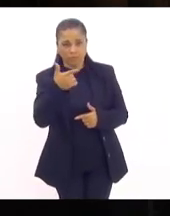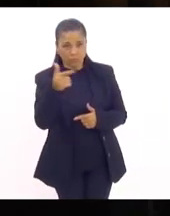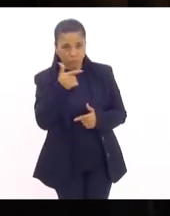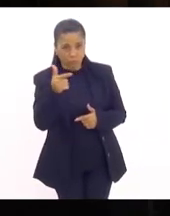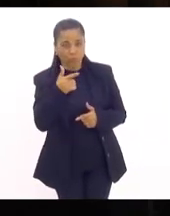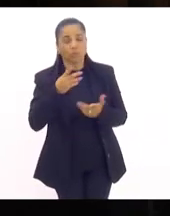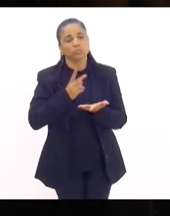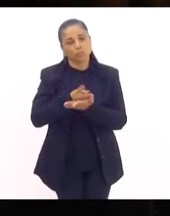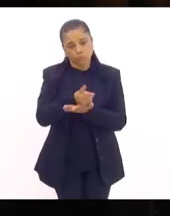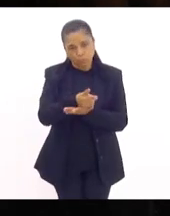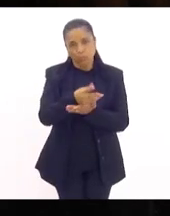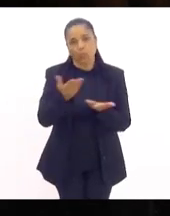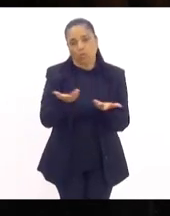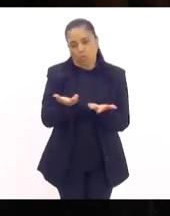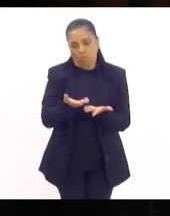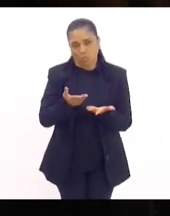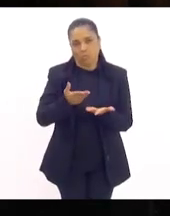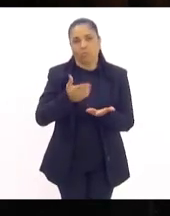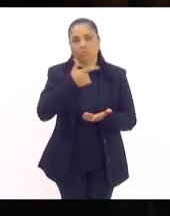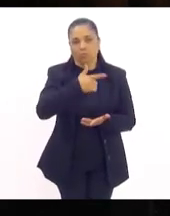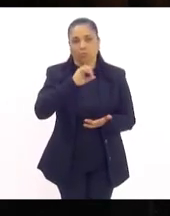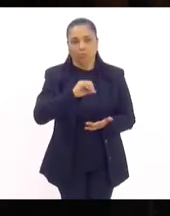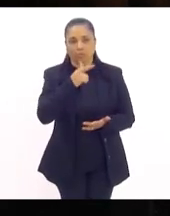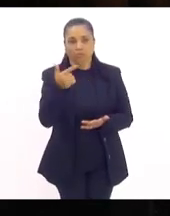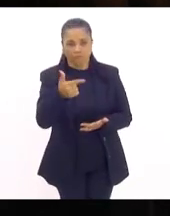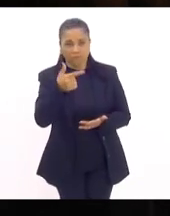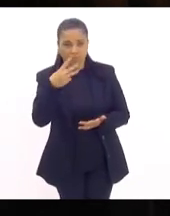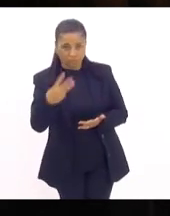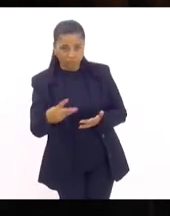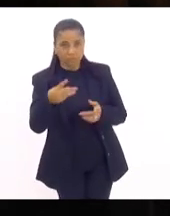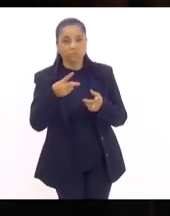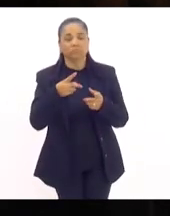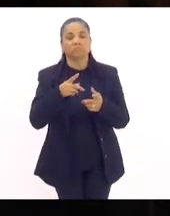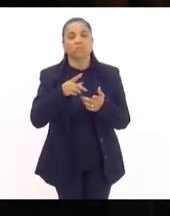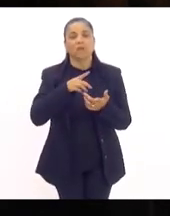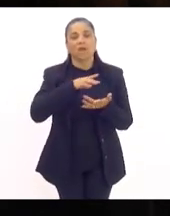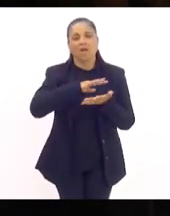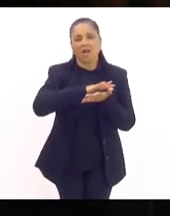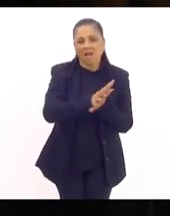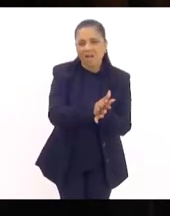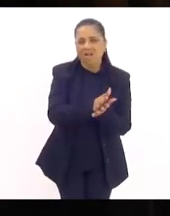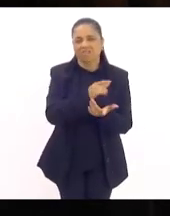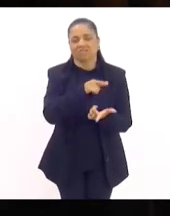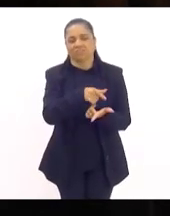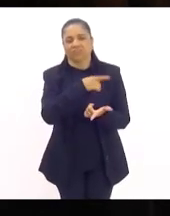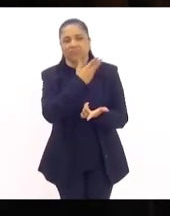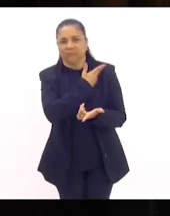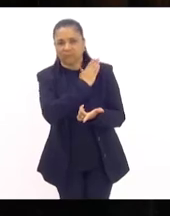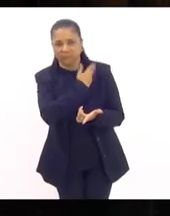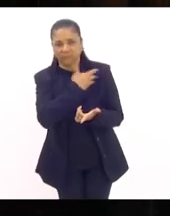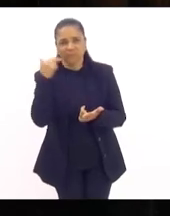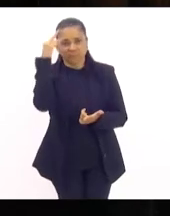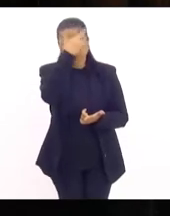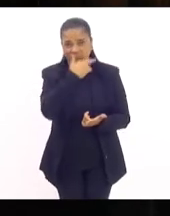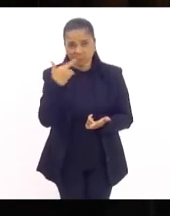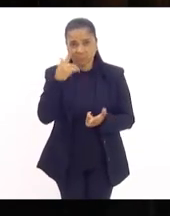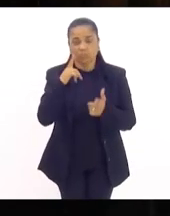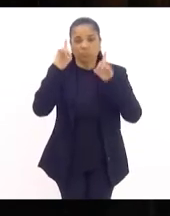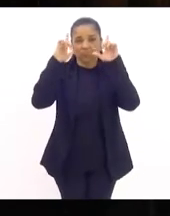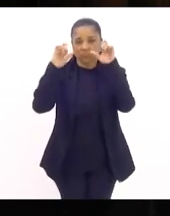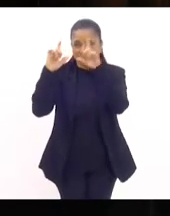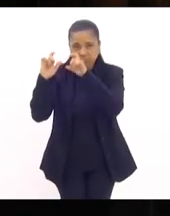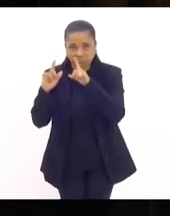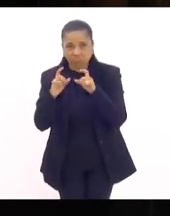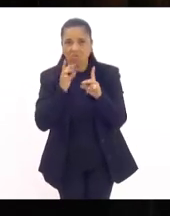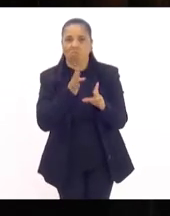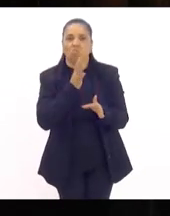continua acompanhando essa lógica racista que existe nesses reconhecimentos por fotografia. E